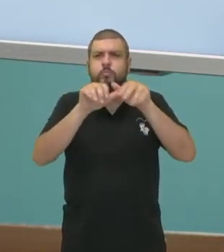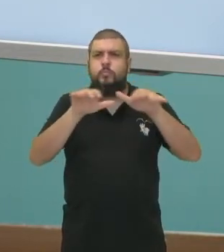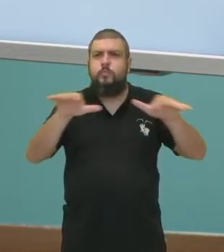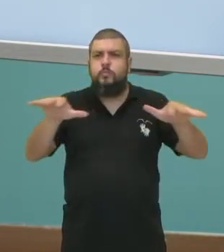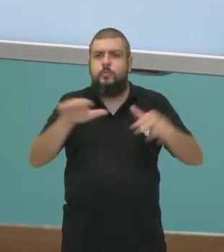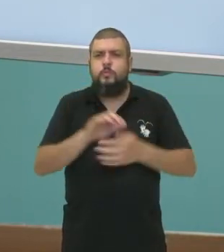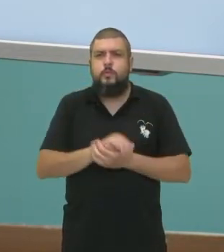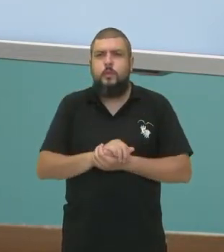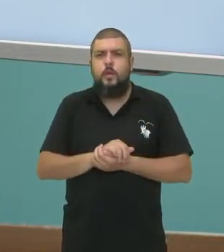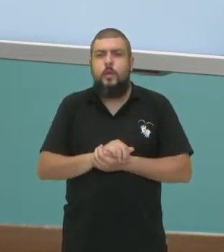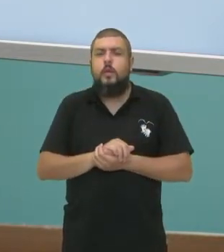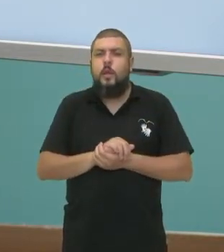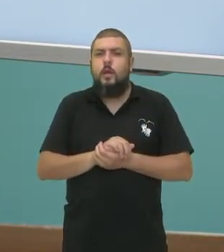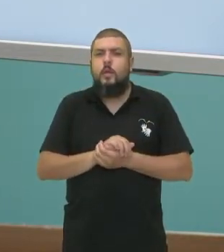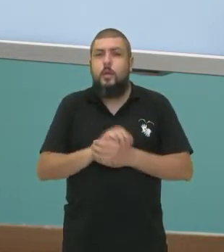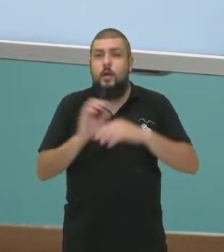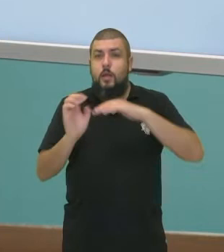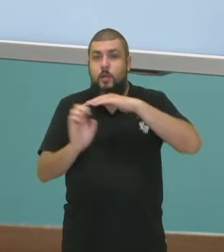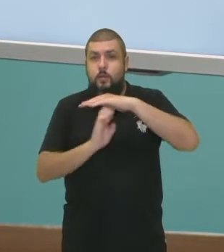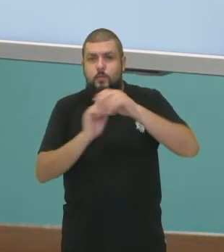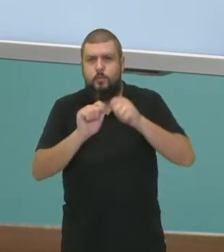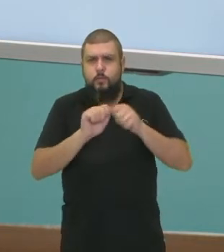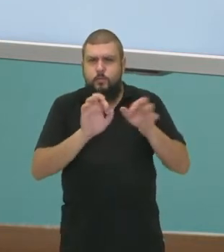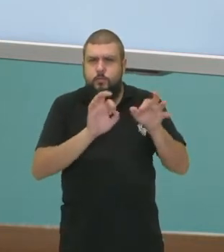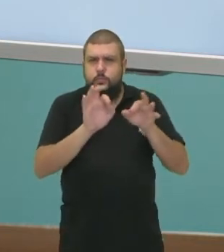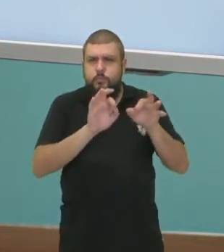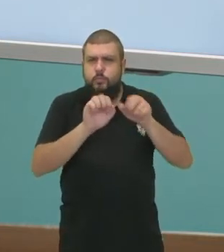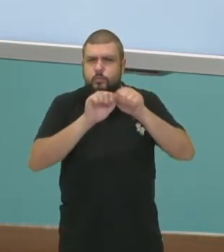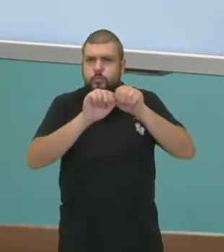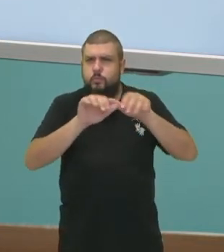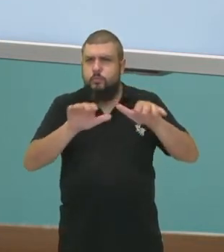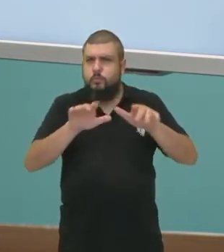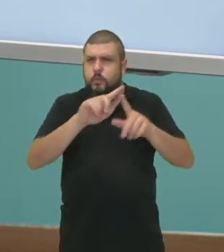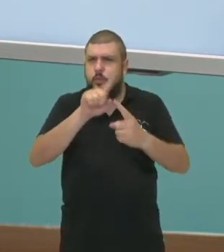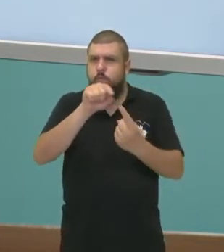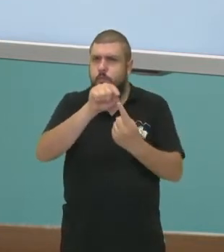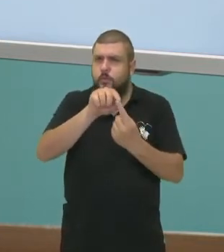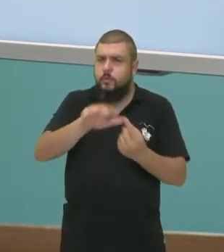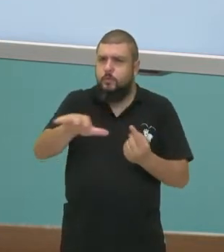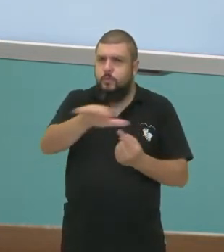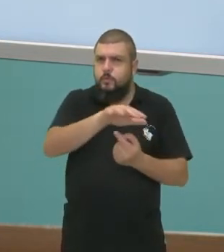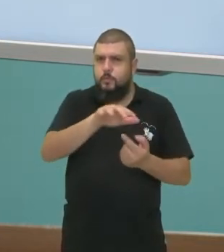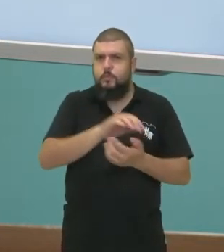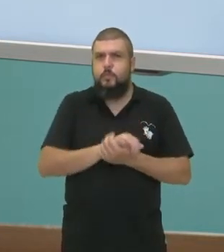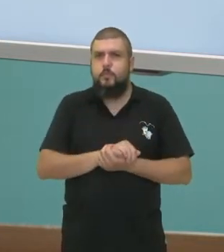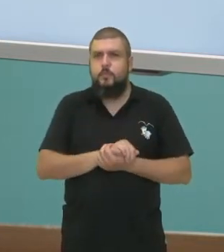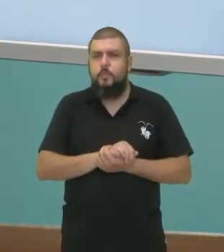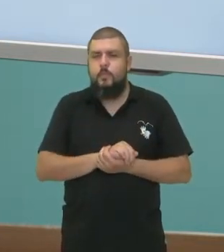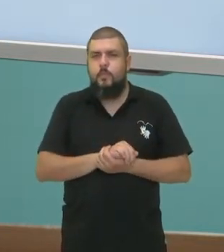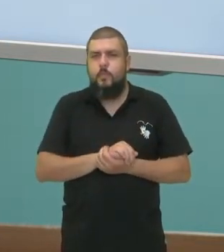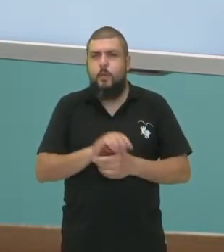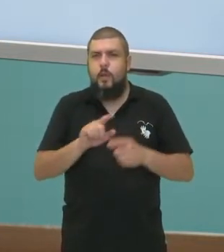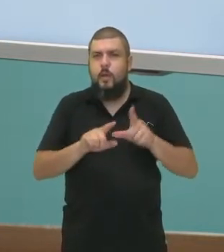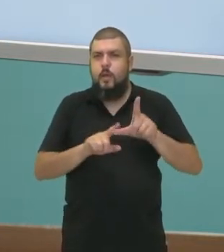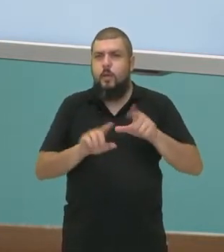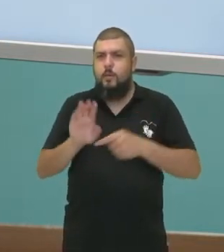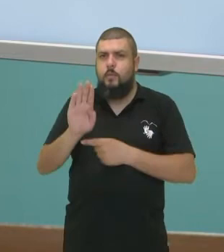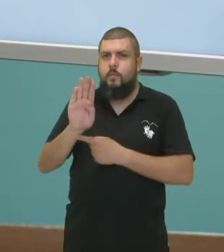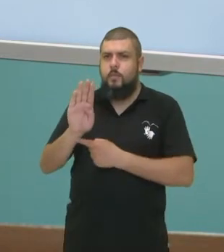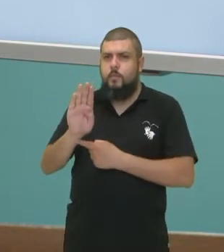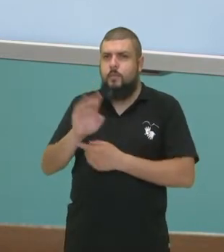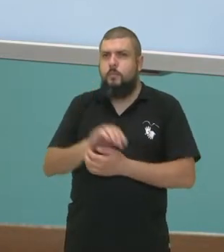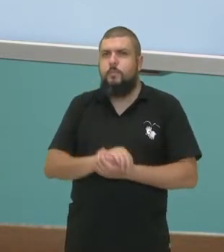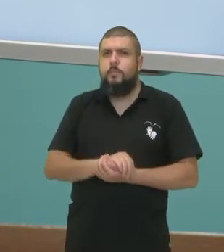aí, para eles, dirigida hacia eles. Tranquilo? Letra B. Por que la ropa es un medio de comunicación para